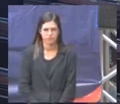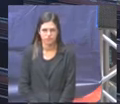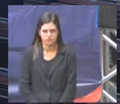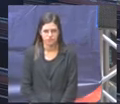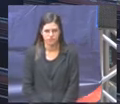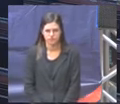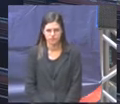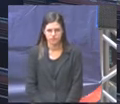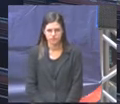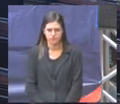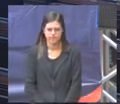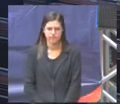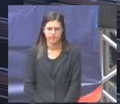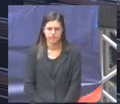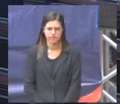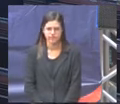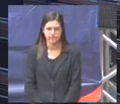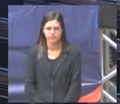Alô? Opa.